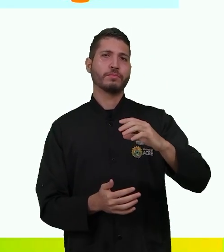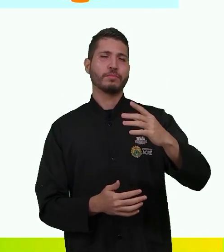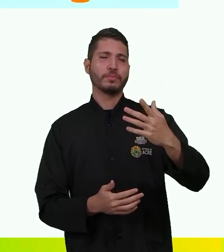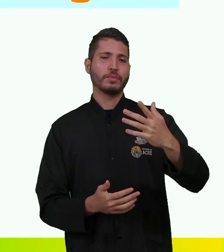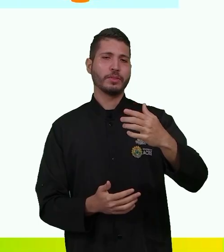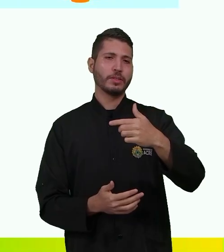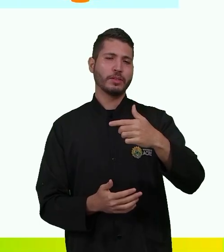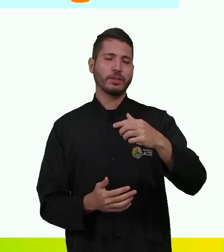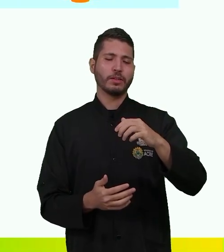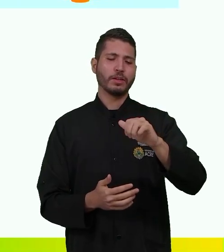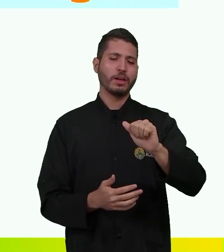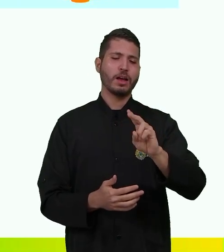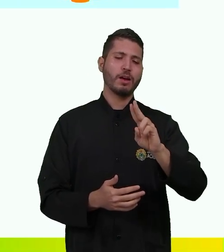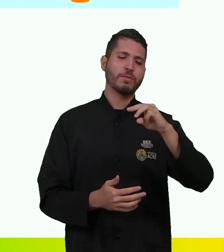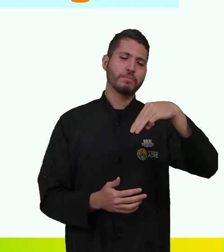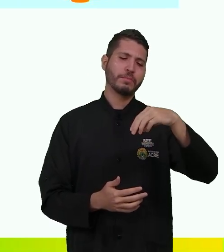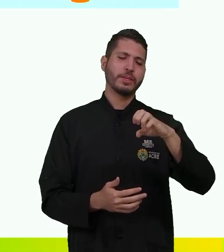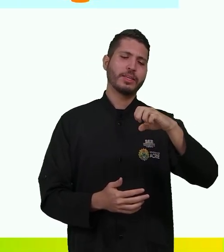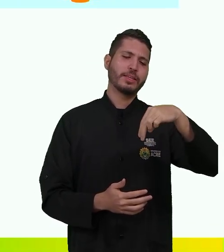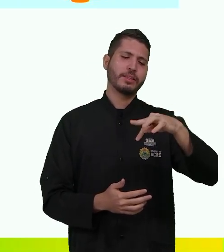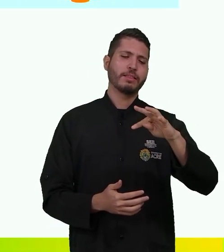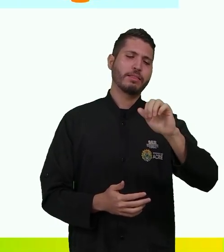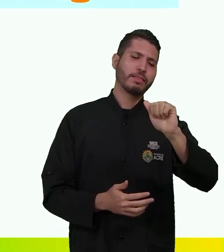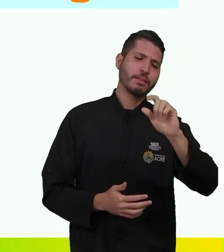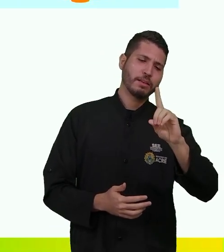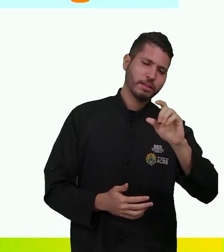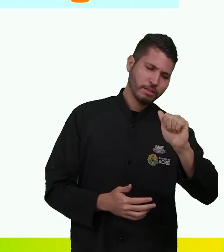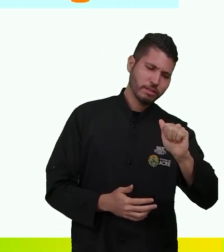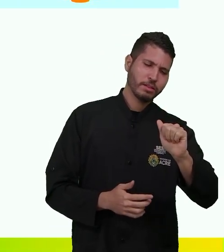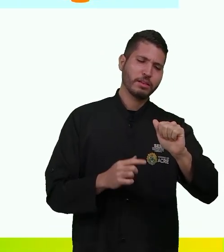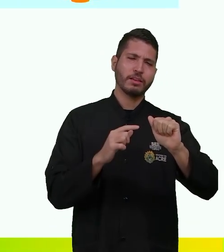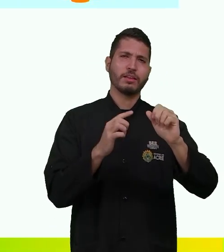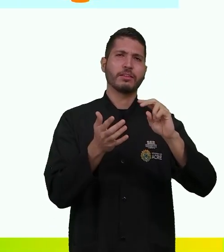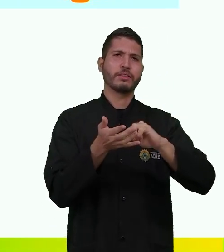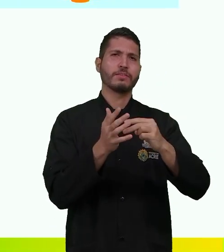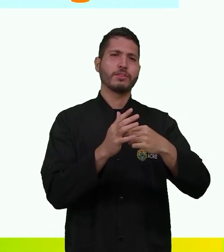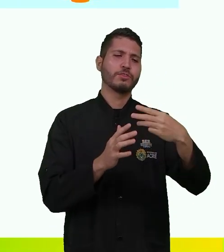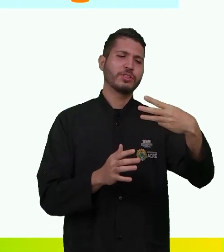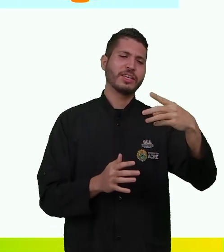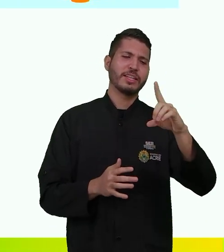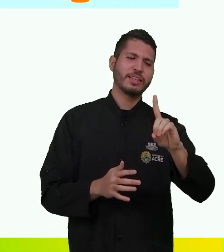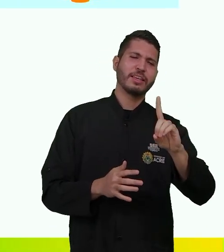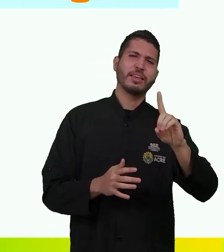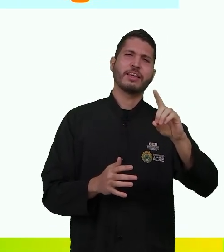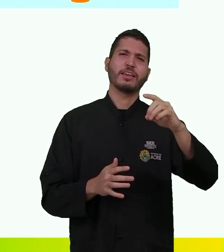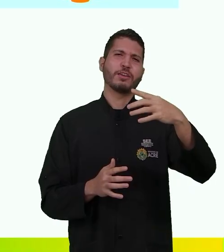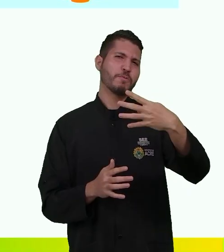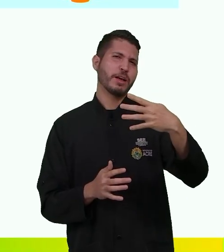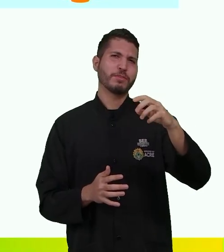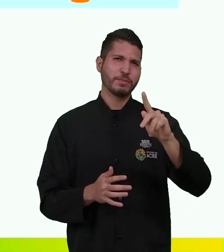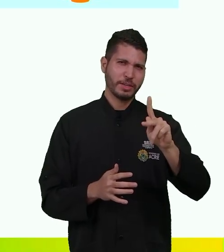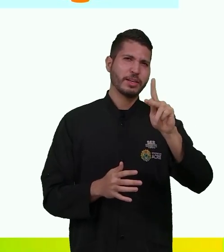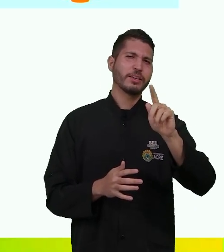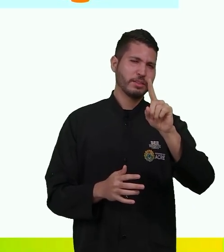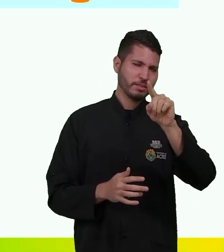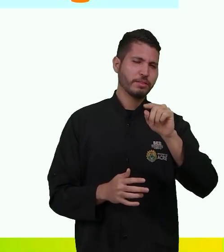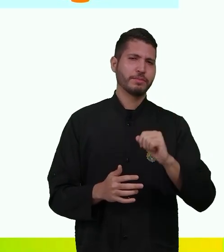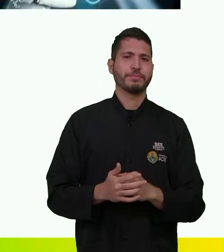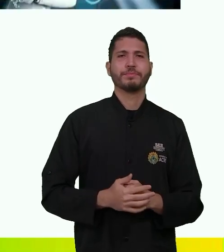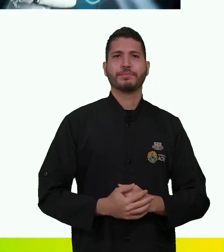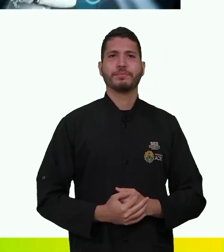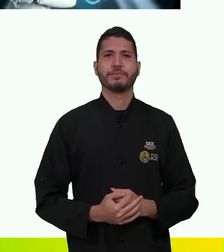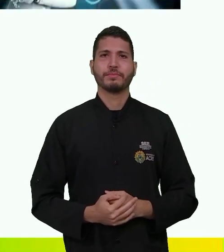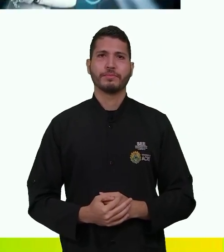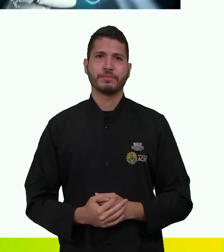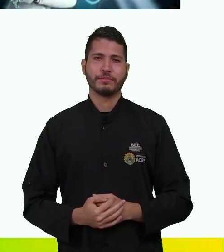vai. Nosso gabarito, questão de número 1, letra B, número 2, letra C e número 3, letra